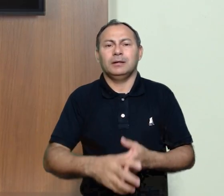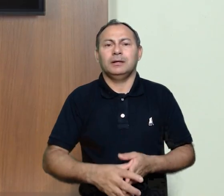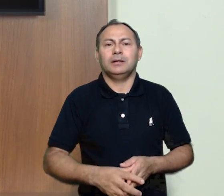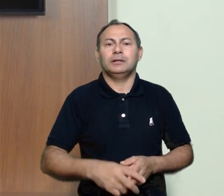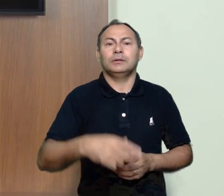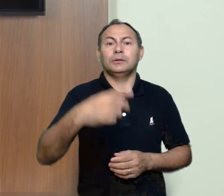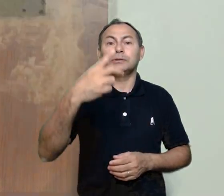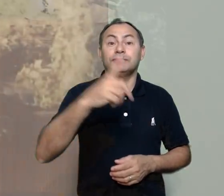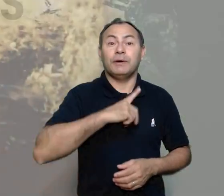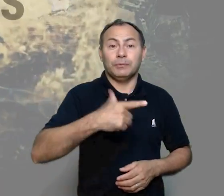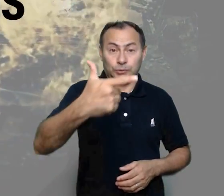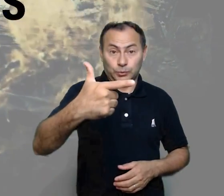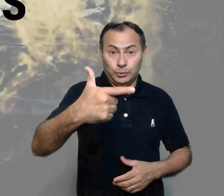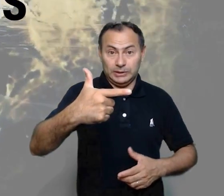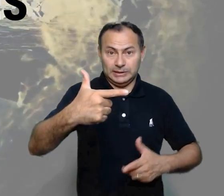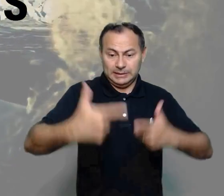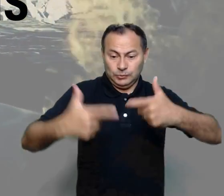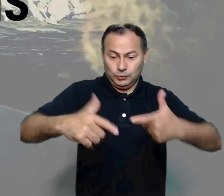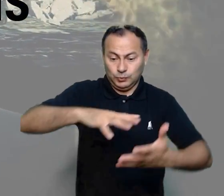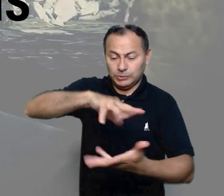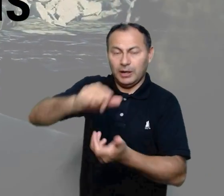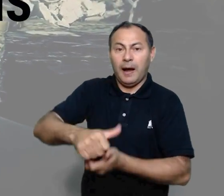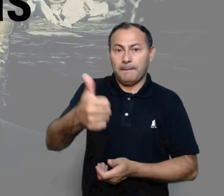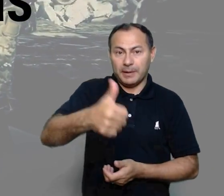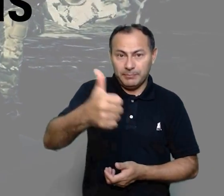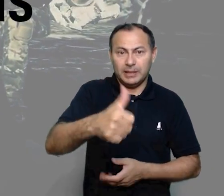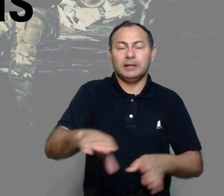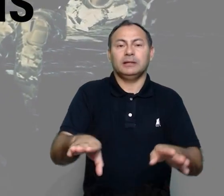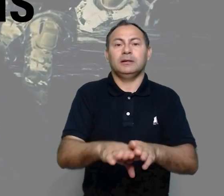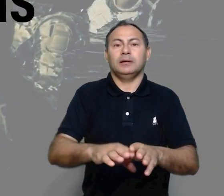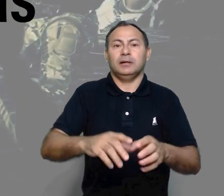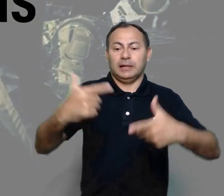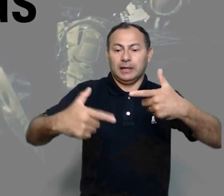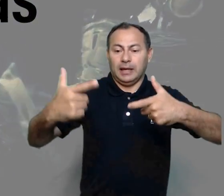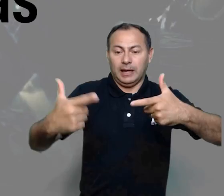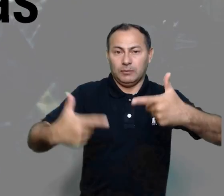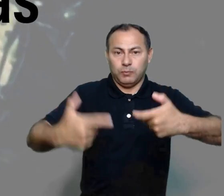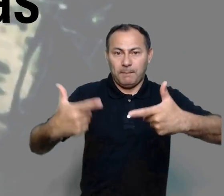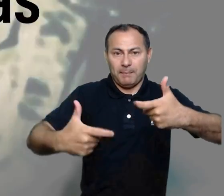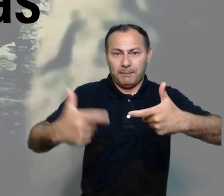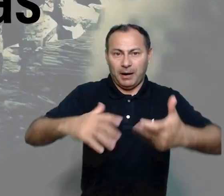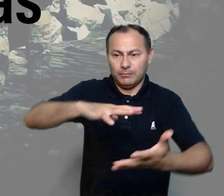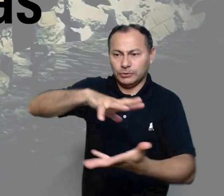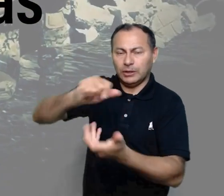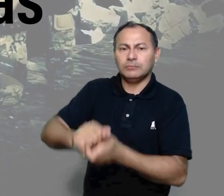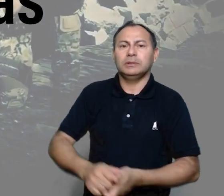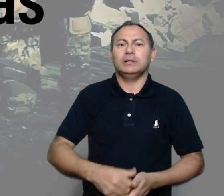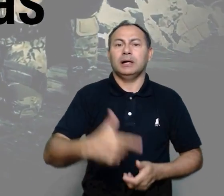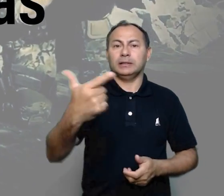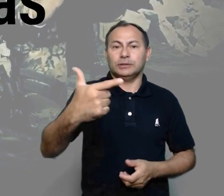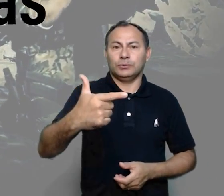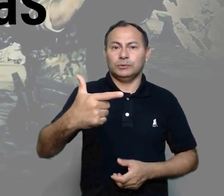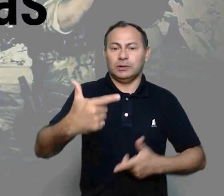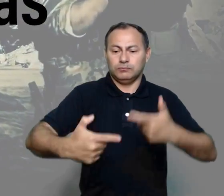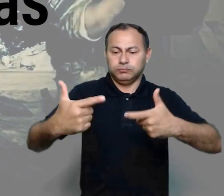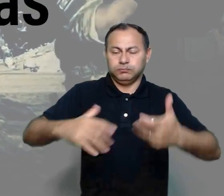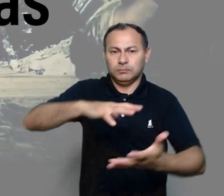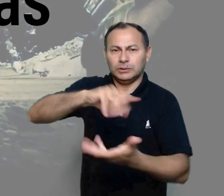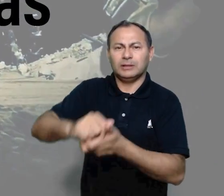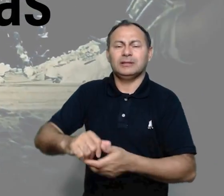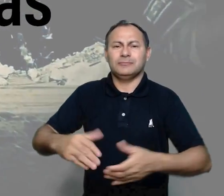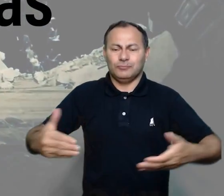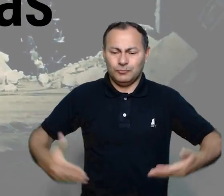duas guerras. A Primeira Guerra Mundial, a Segunda Guerra Mundial, deixando rastros de fome, de